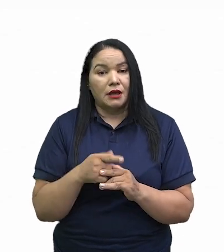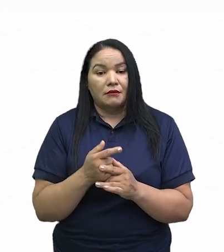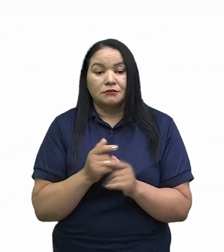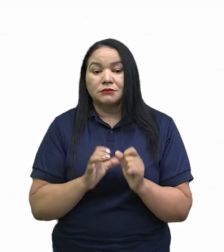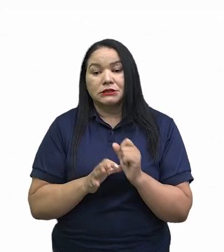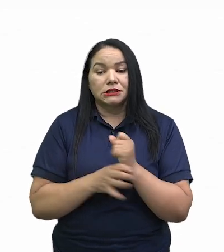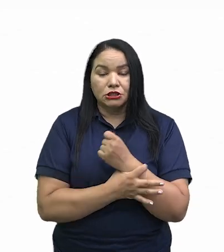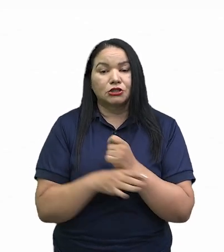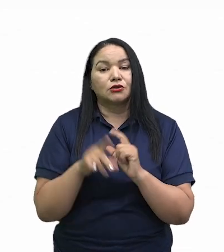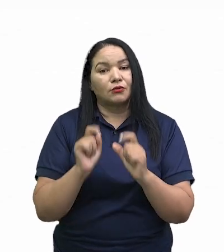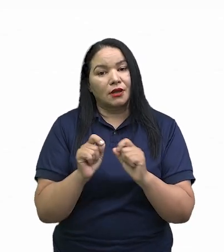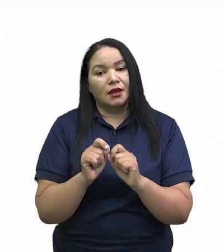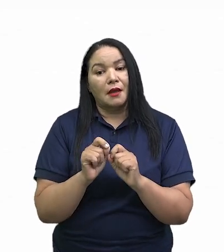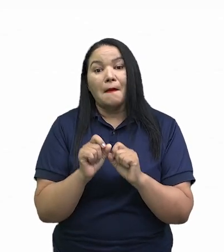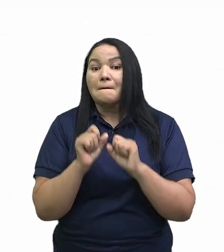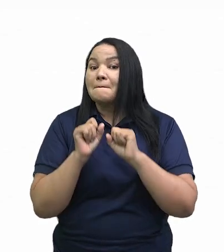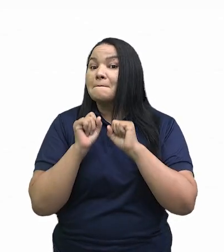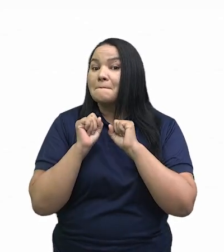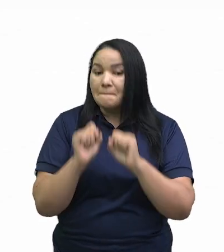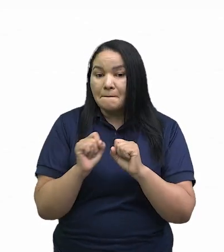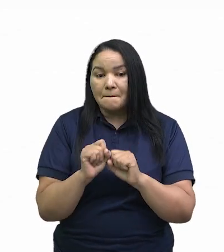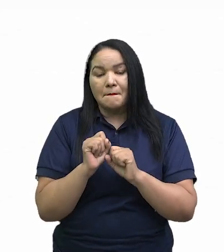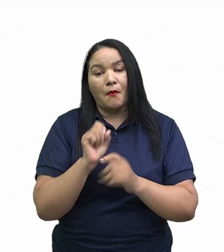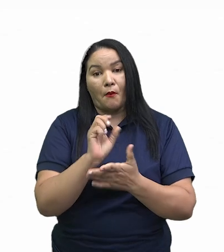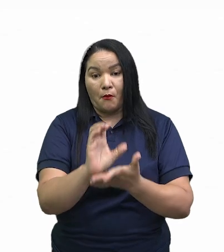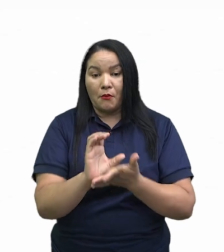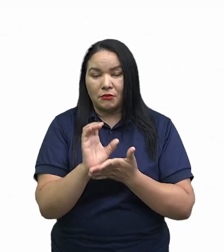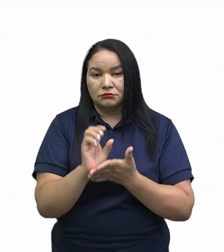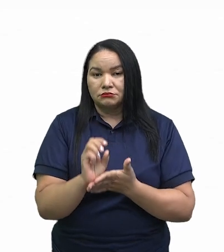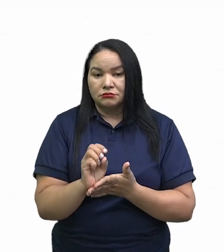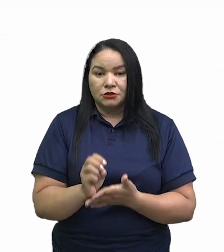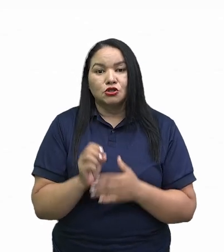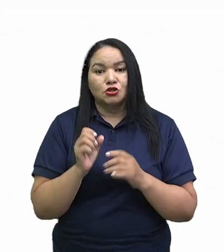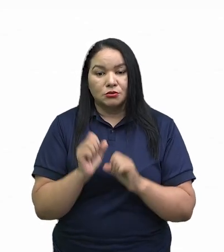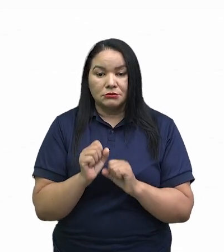garantia do quê? De que você vai receber aquele... Não, só o